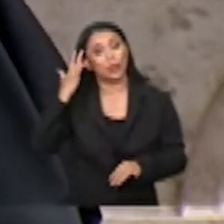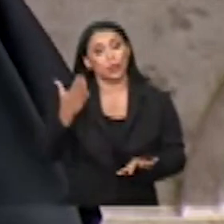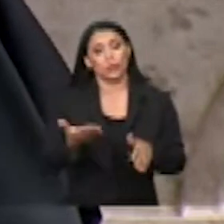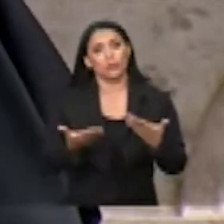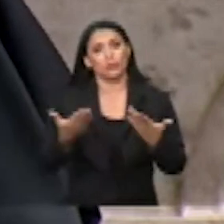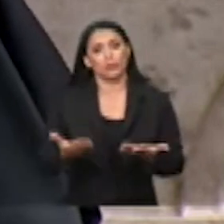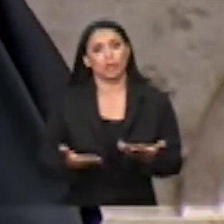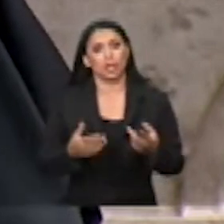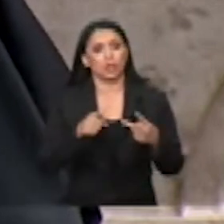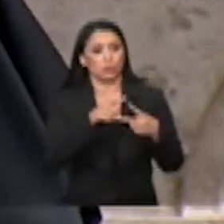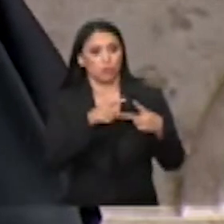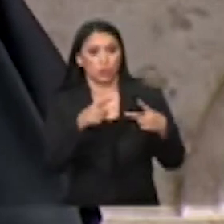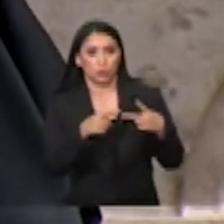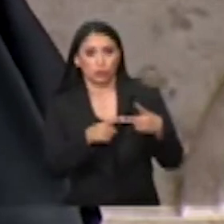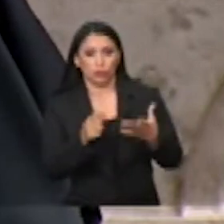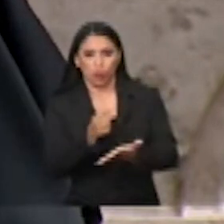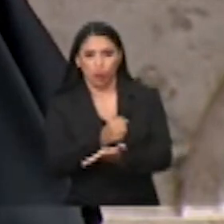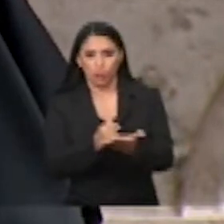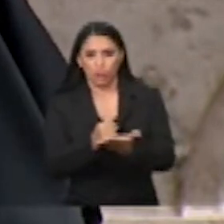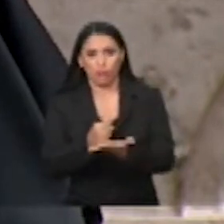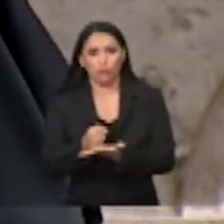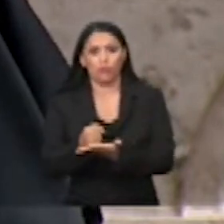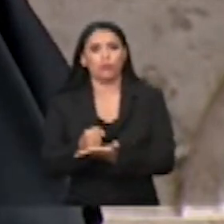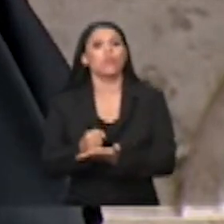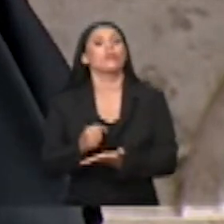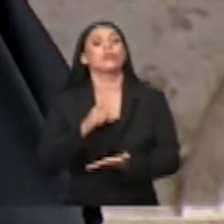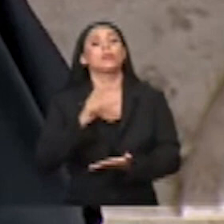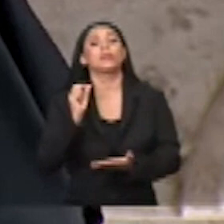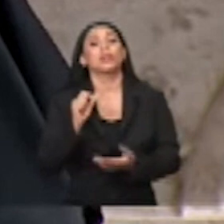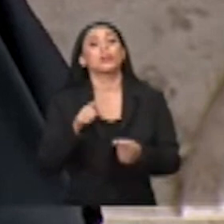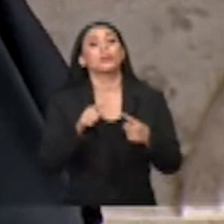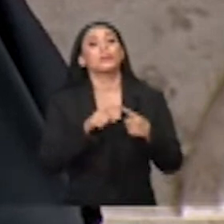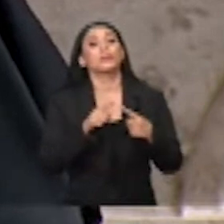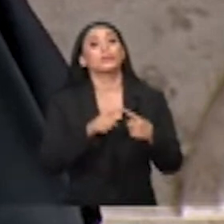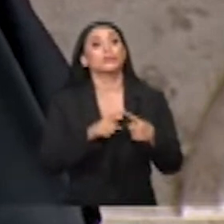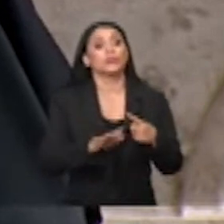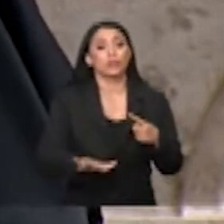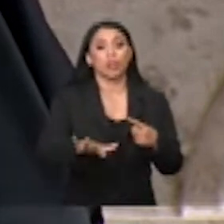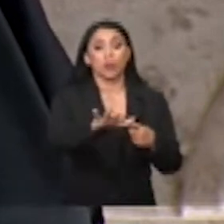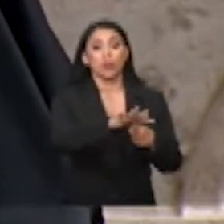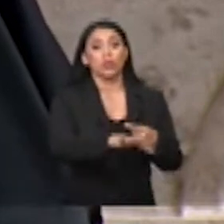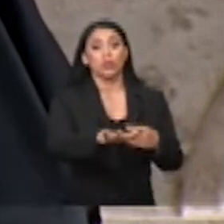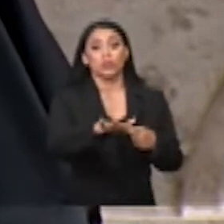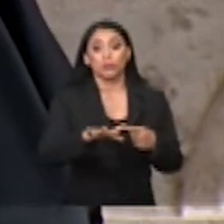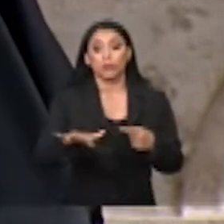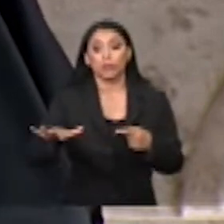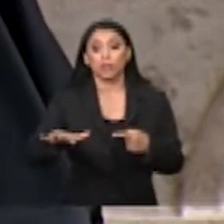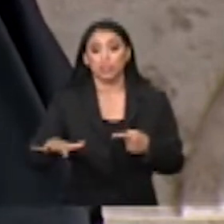estrutura em dois eixos fundamentais: a definição dos espaços